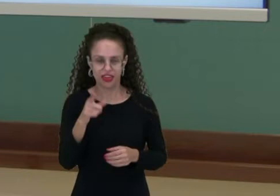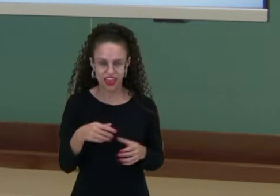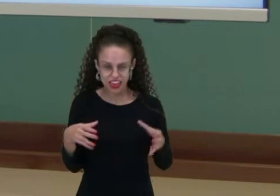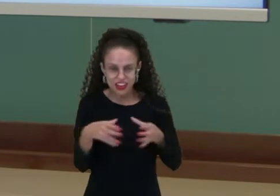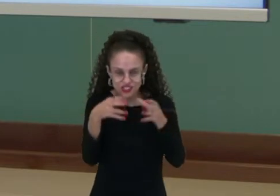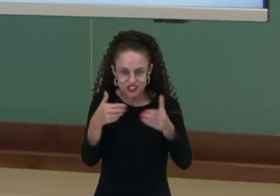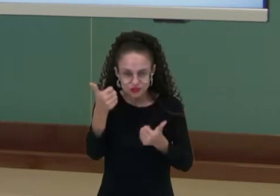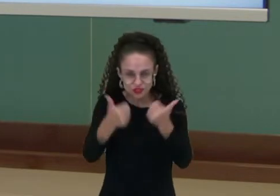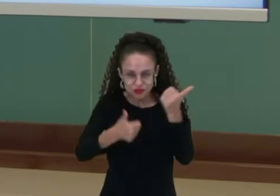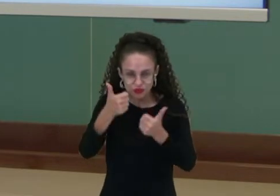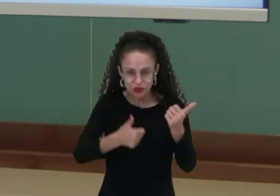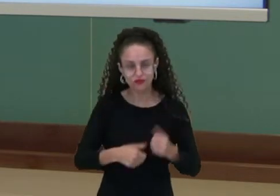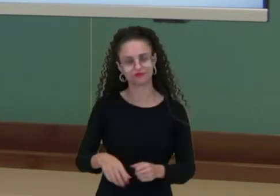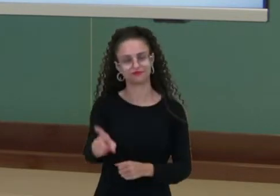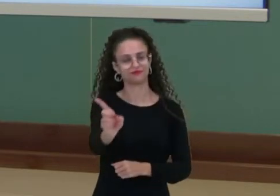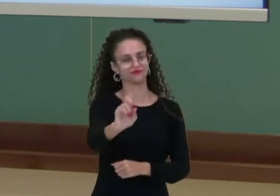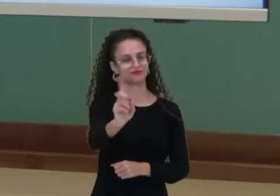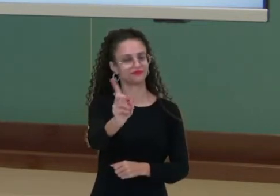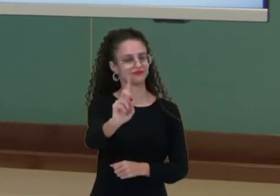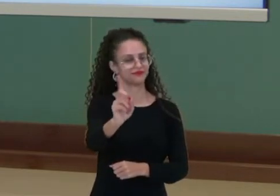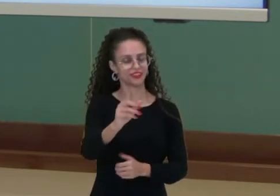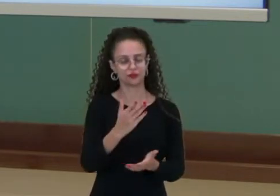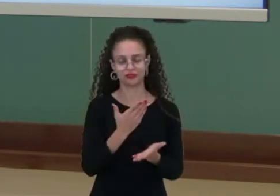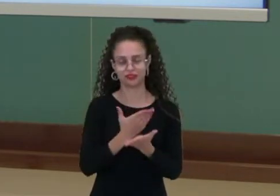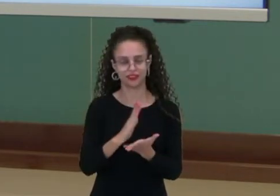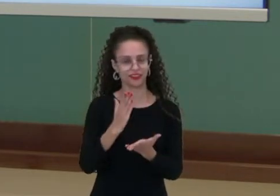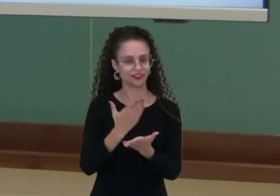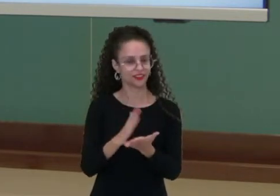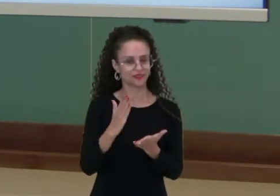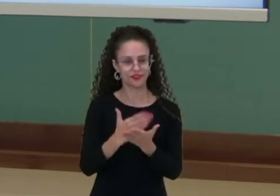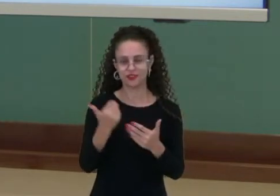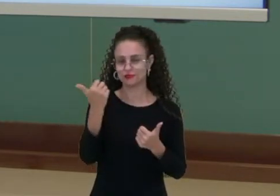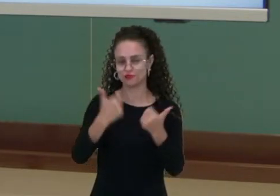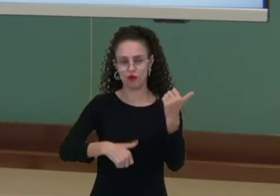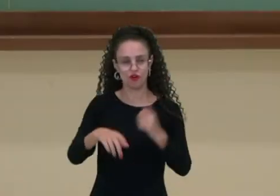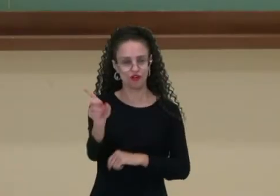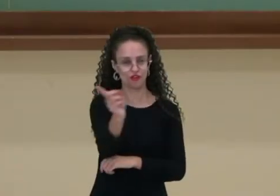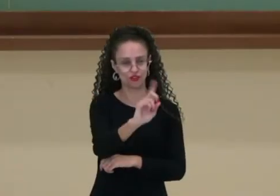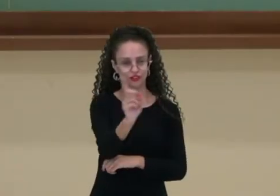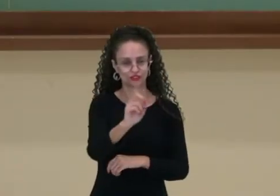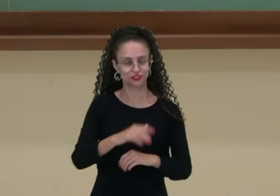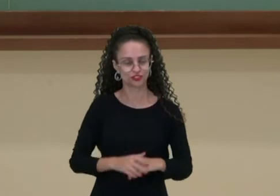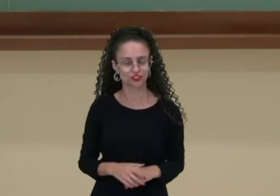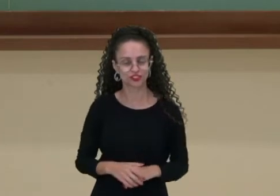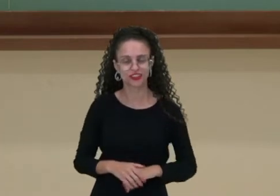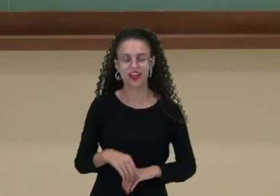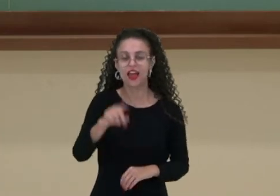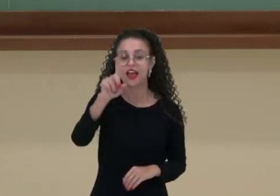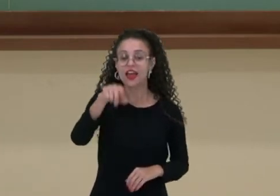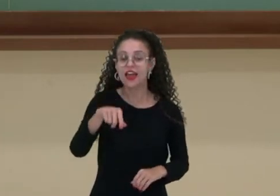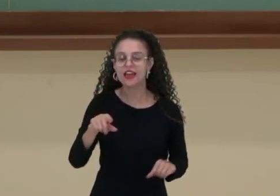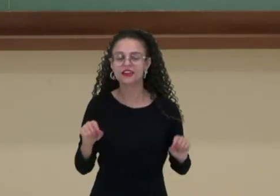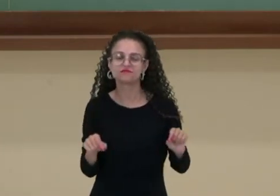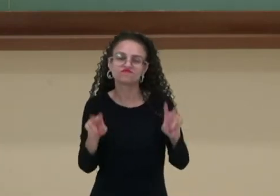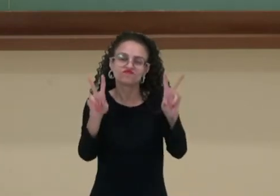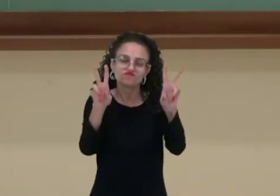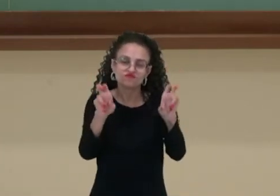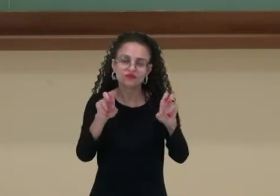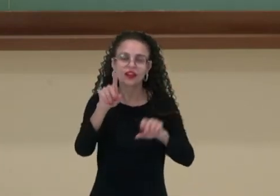futebol? Não tem nada a ver com esporte. Seria uma espécie de